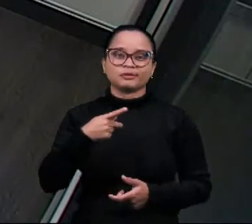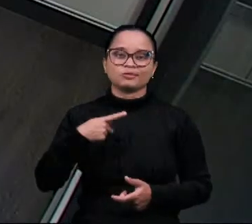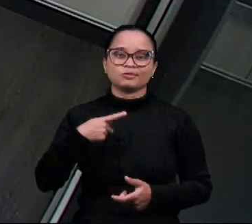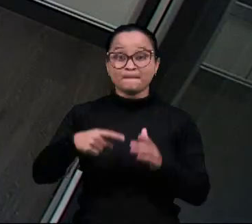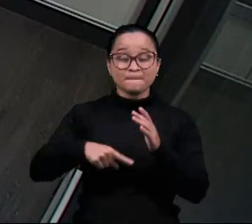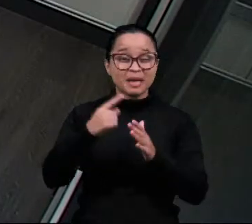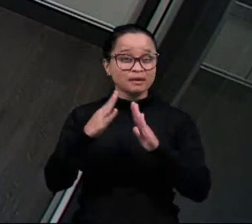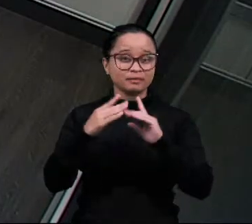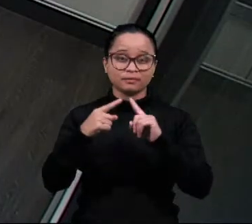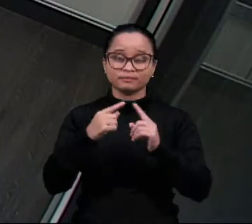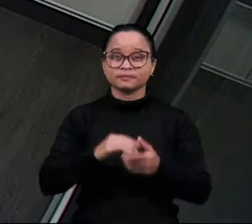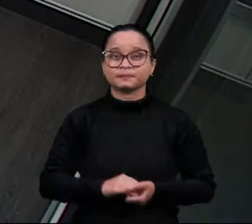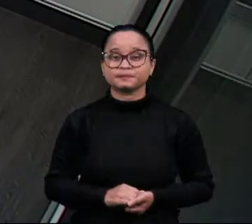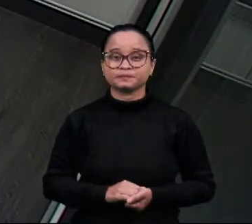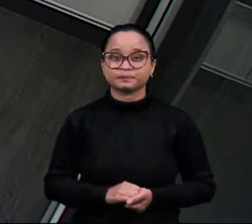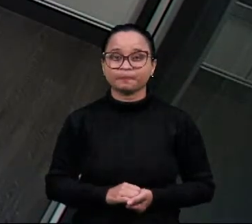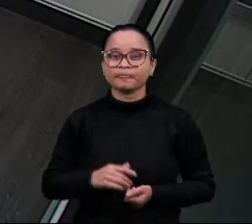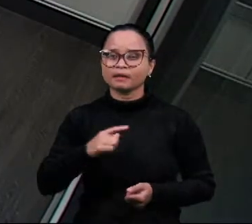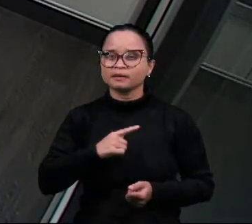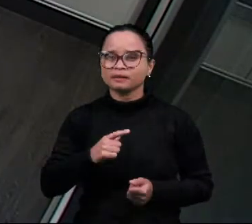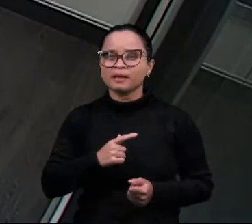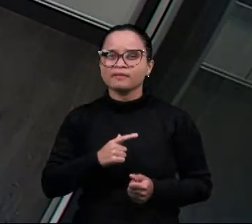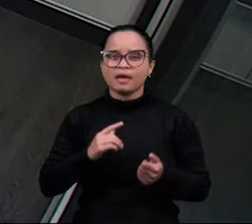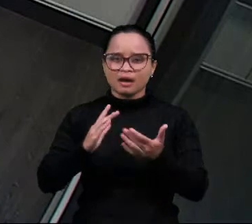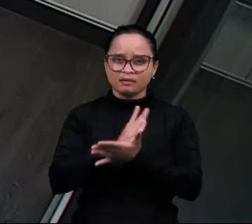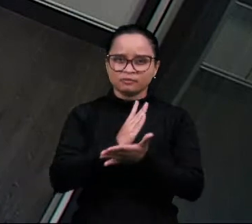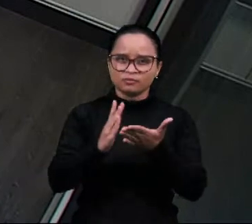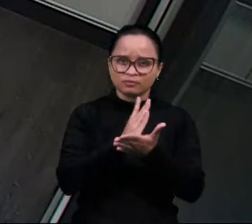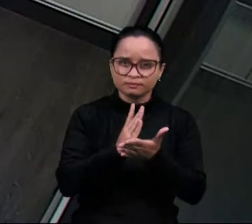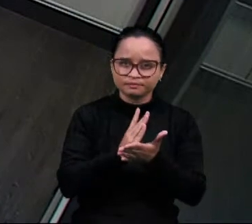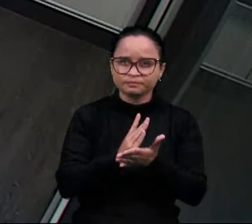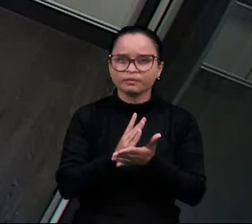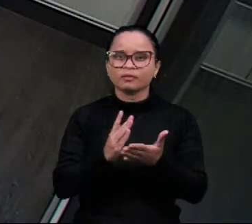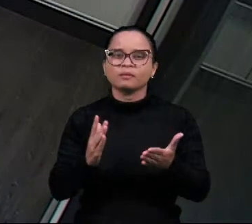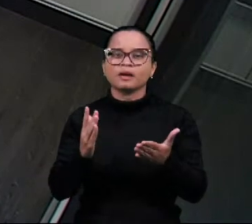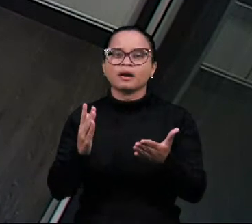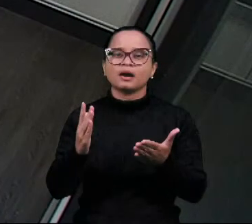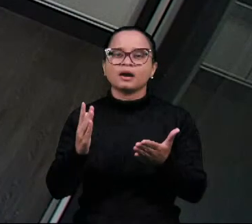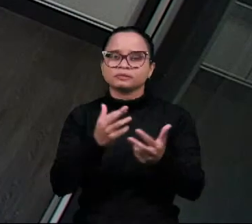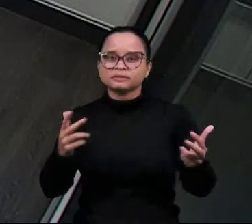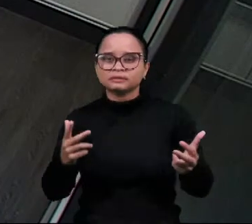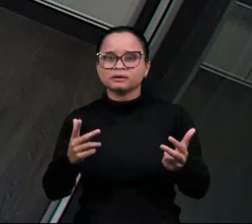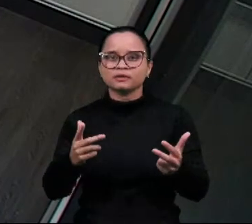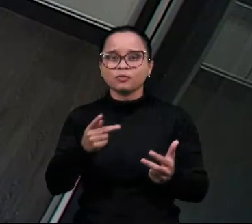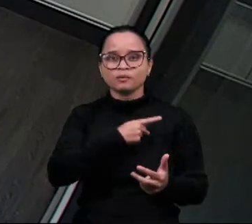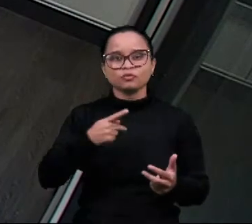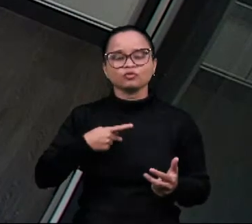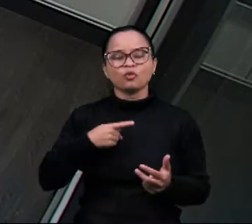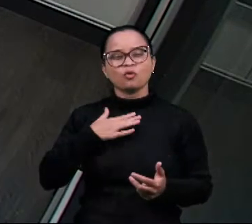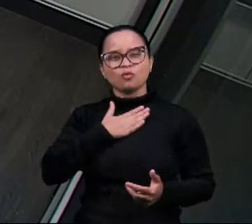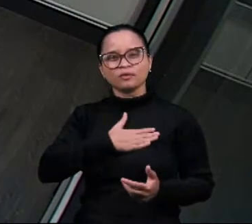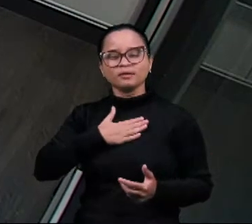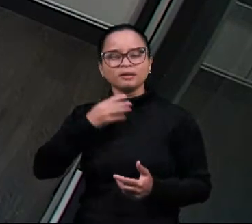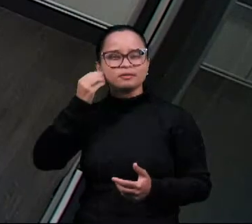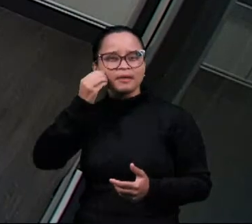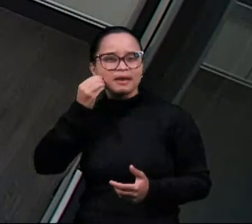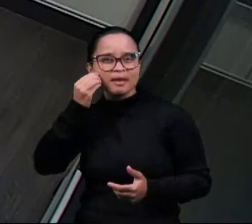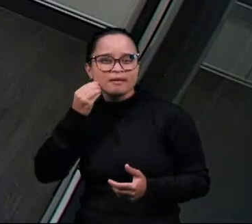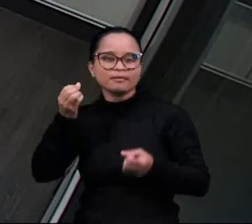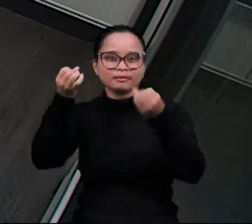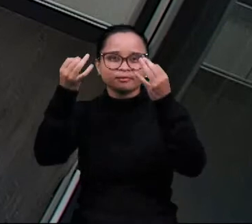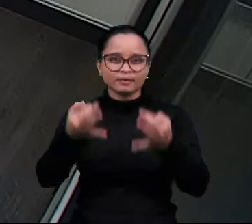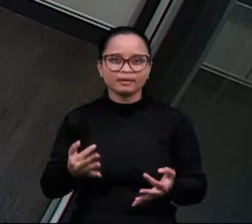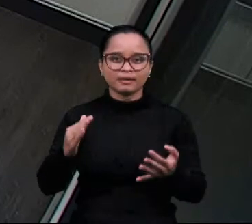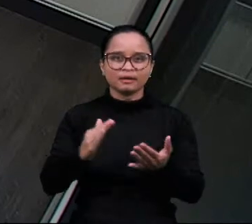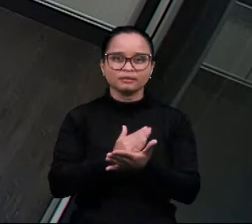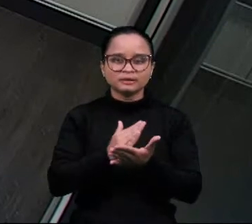ou no período quando o pastor estava ungido? Algo que o pastor gostaria de relatar aqui? Enfim, uma experiência mesmo